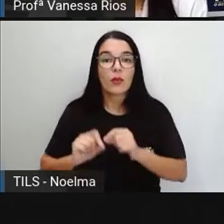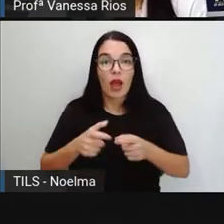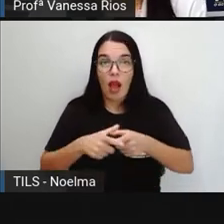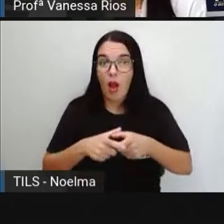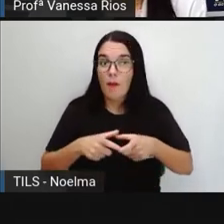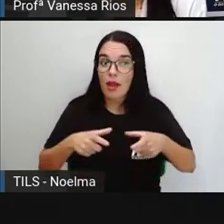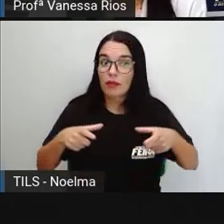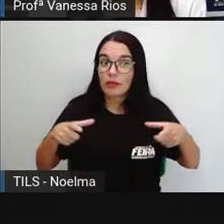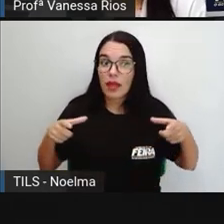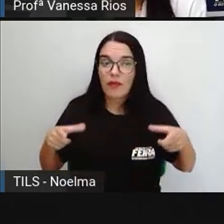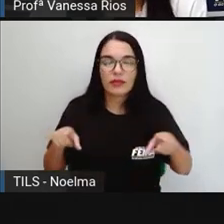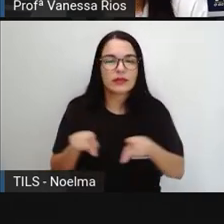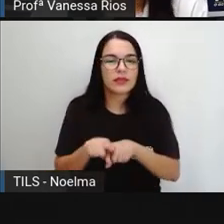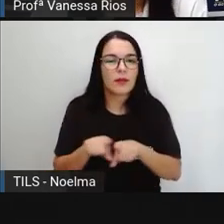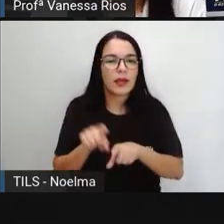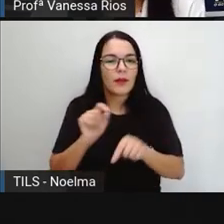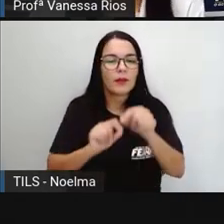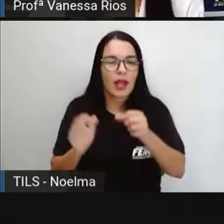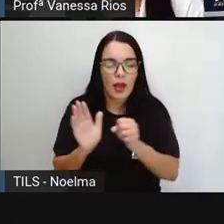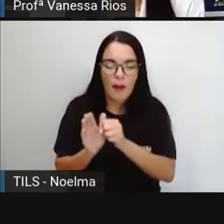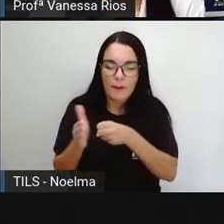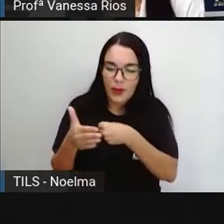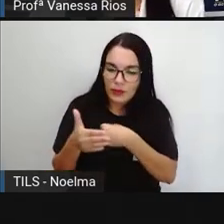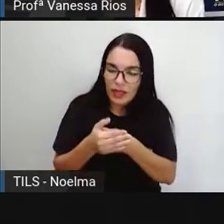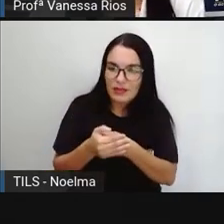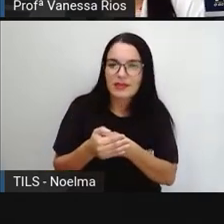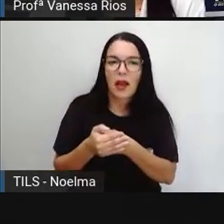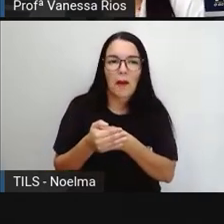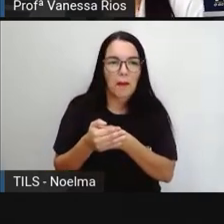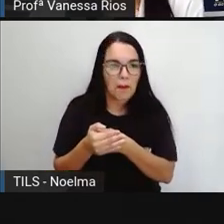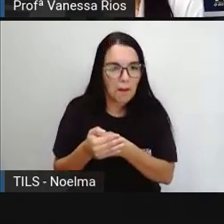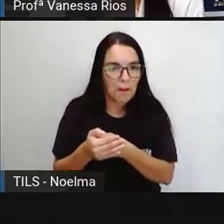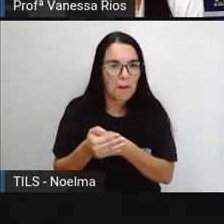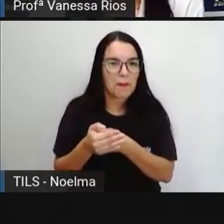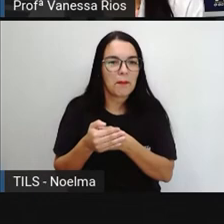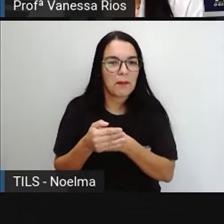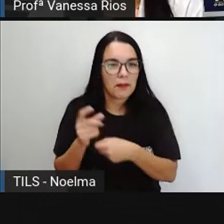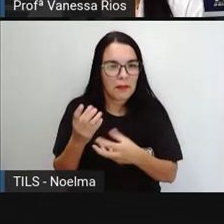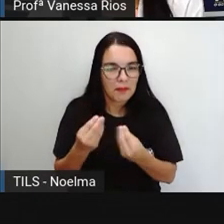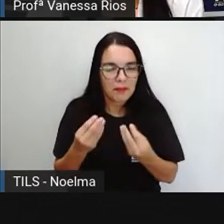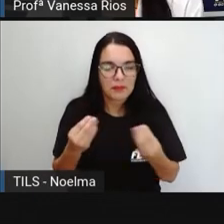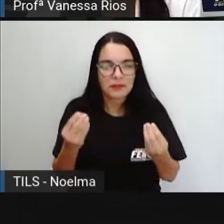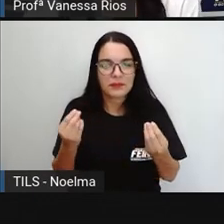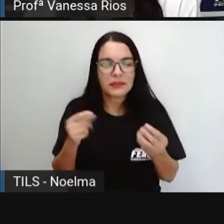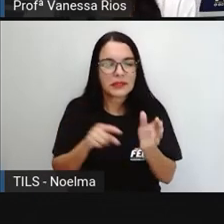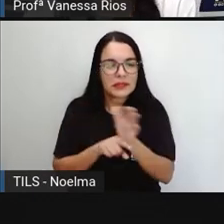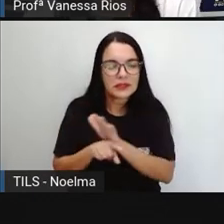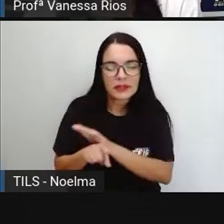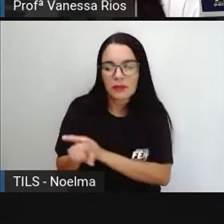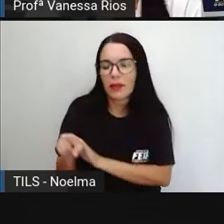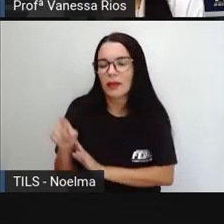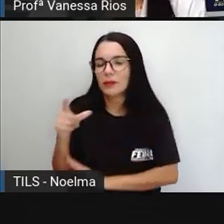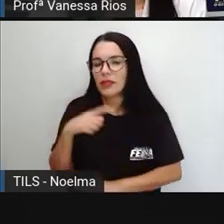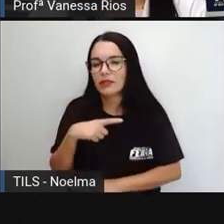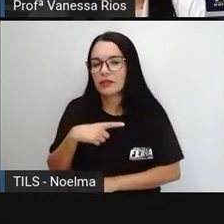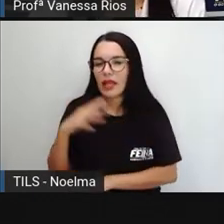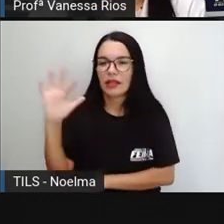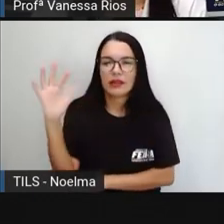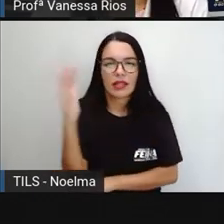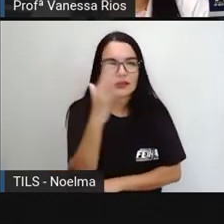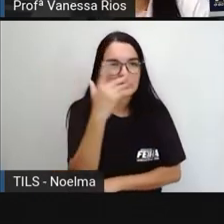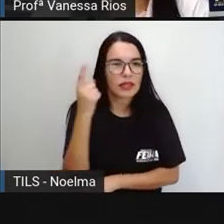né, a questão da proteção dos grupos também em relação às várias questões da natureza ou